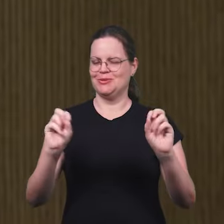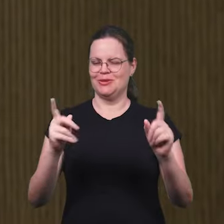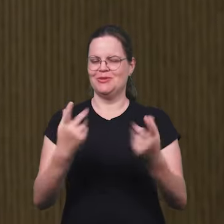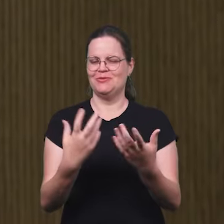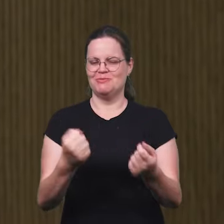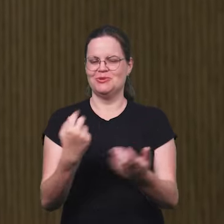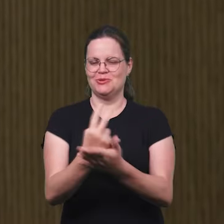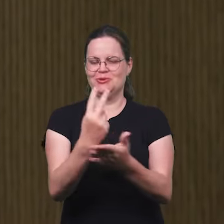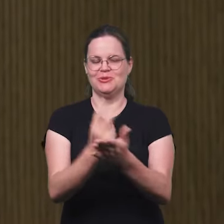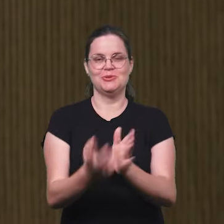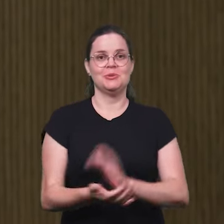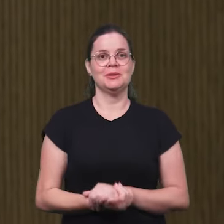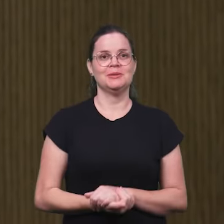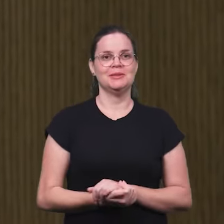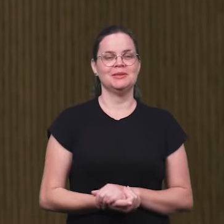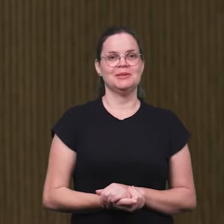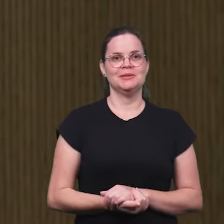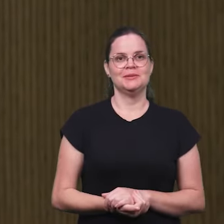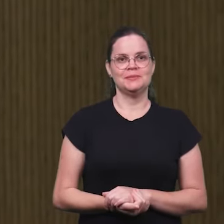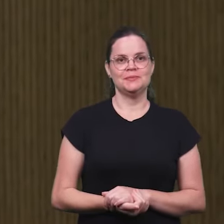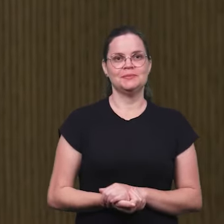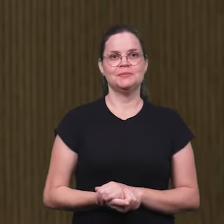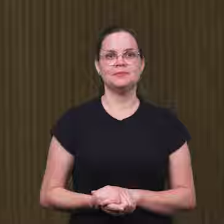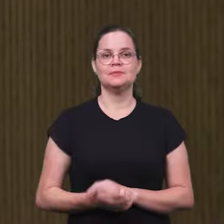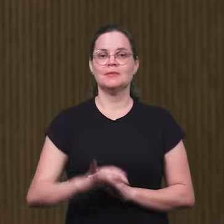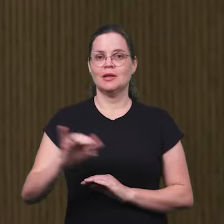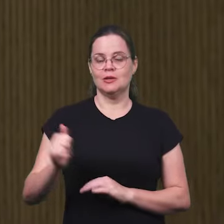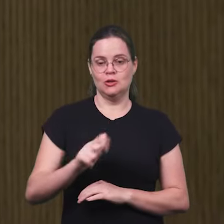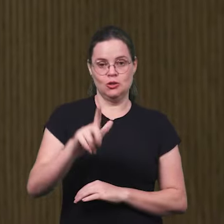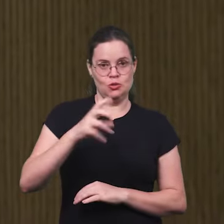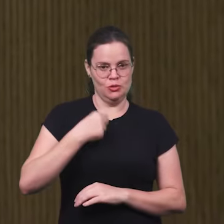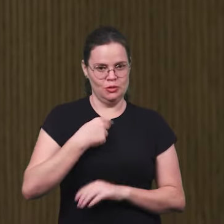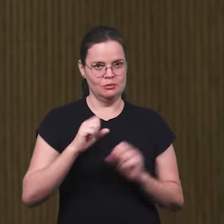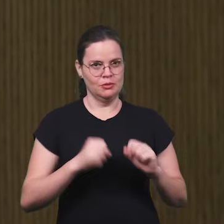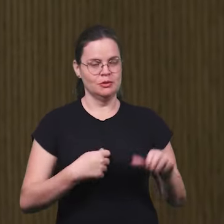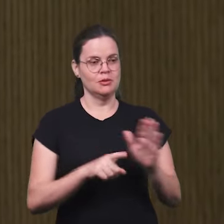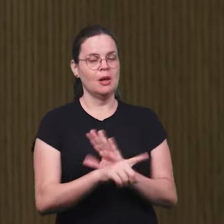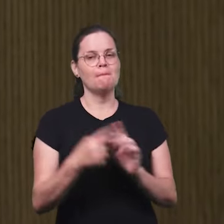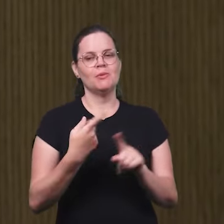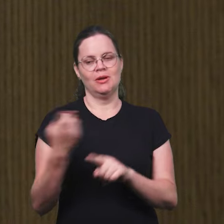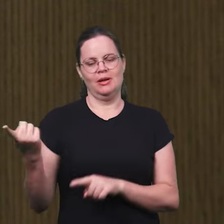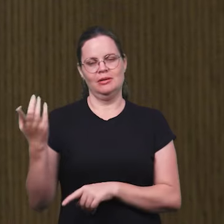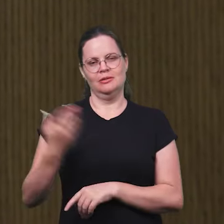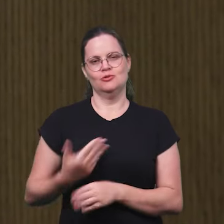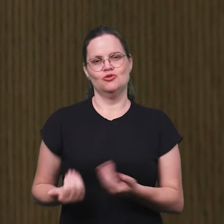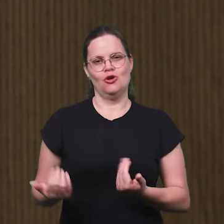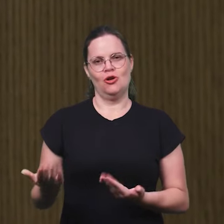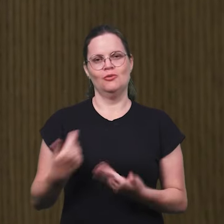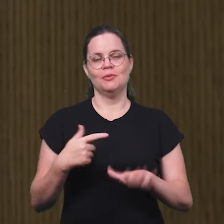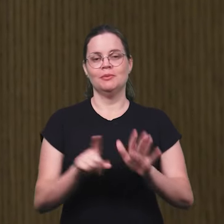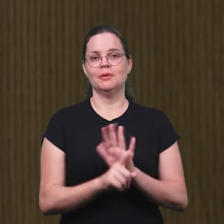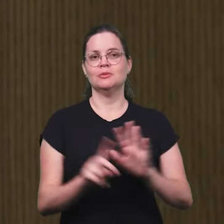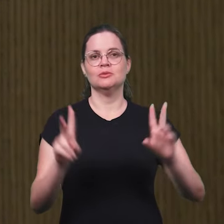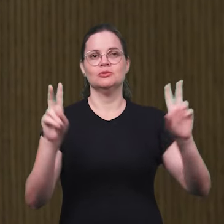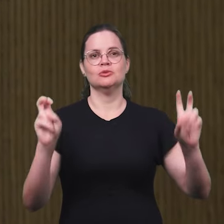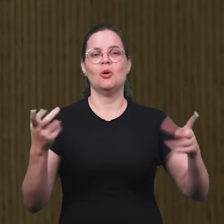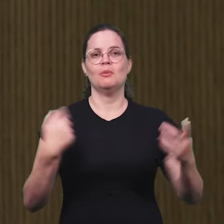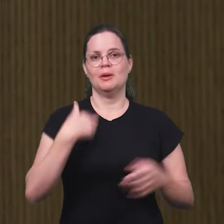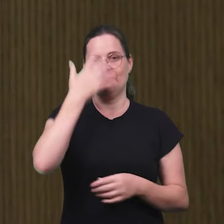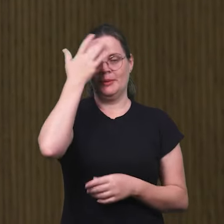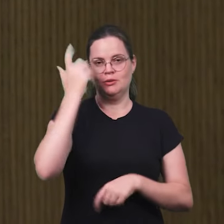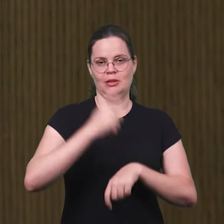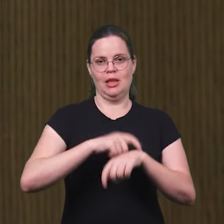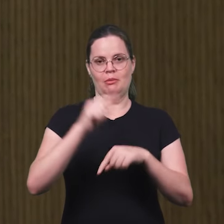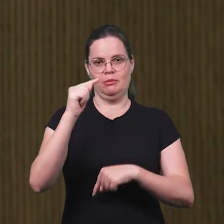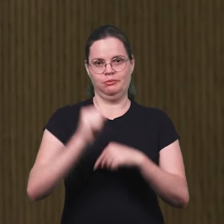gostaria de fazer uma pergunta. O Salomão ele abordou para aquelas pessoas que têm pouco tempo, mas estávamos conversando antes